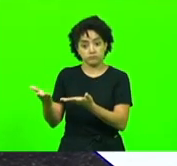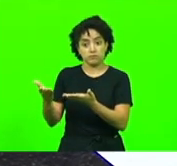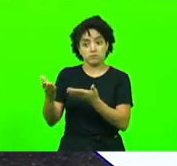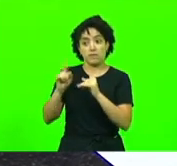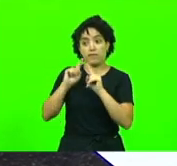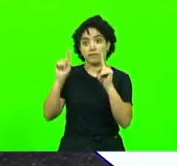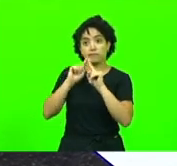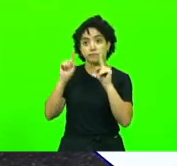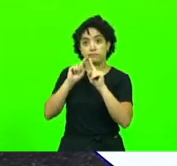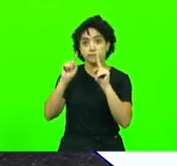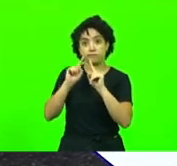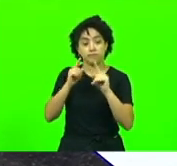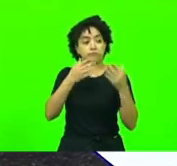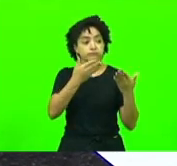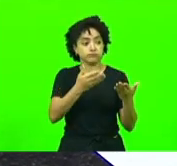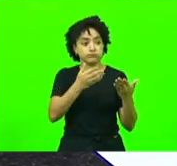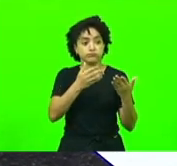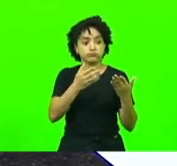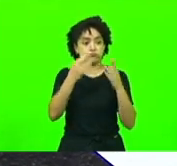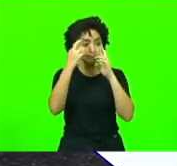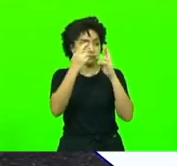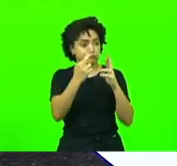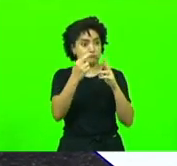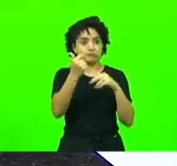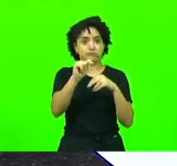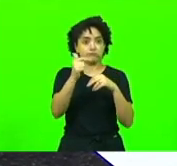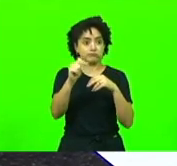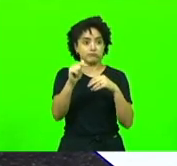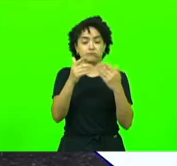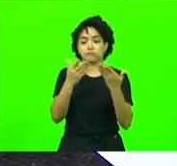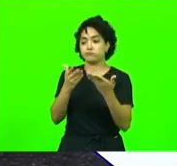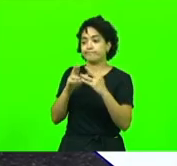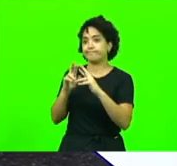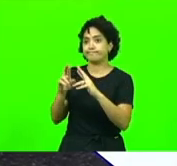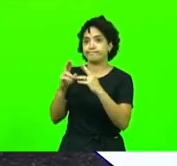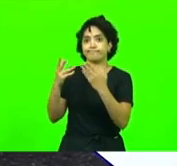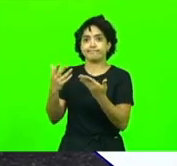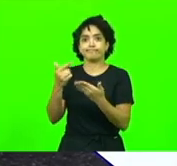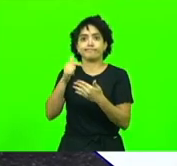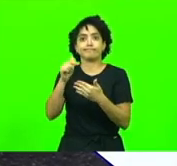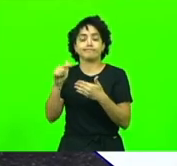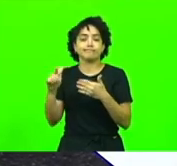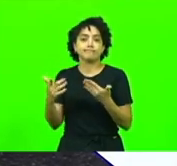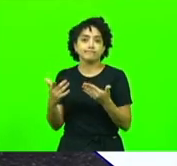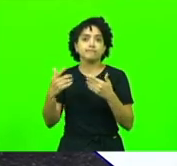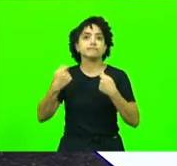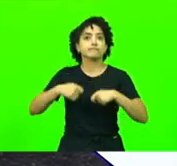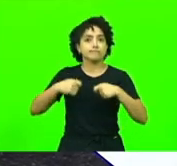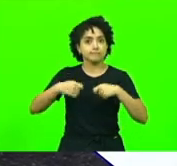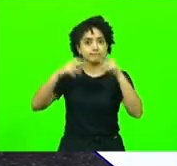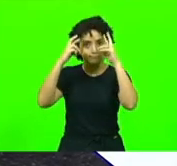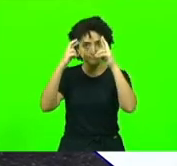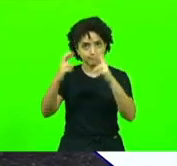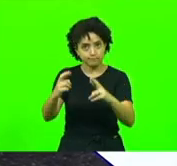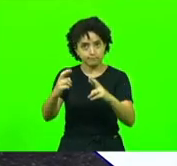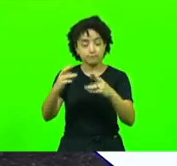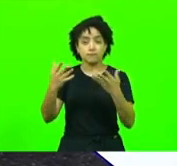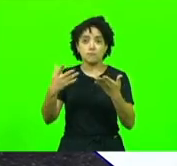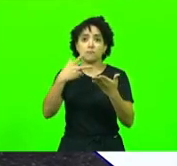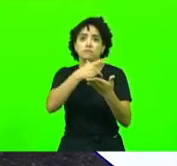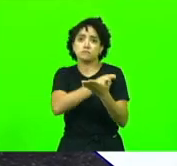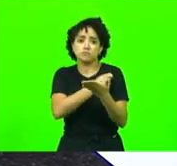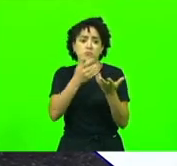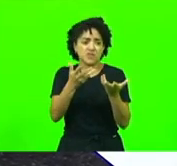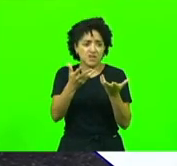que o extremo do outro lado não respeitava ninguém. Agora, o outro lado não respeita o outro lado. Gente, pelo amor de Deus, vamos se respeitar. E, assim, a questão da vacina, quem quer,